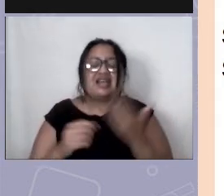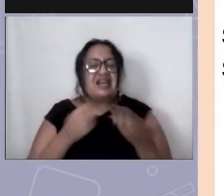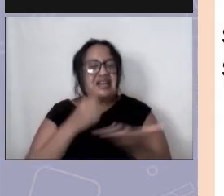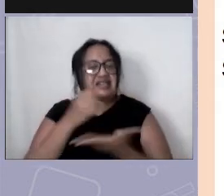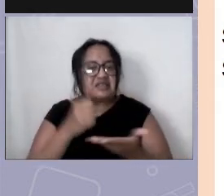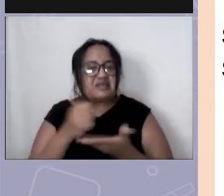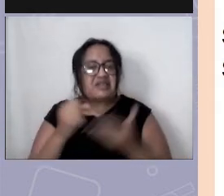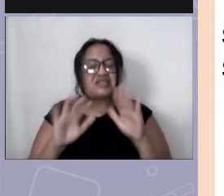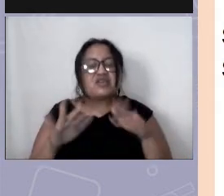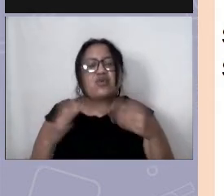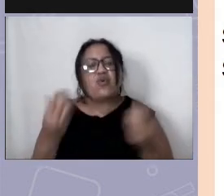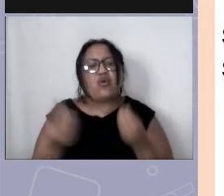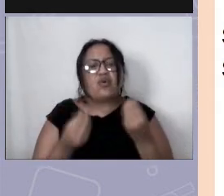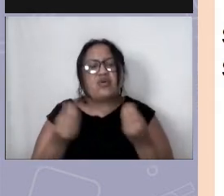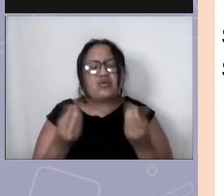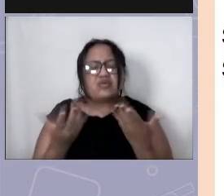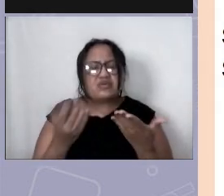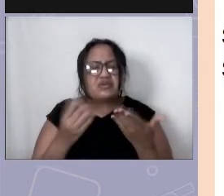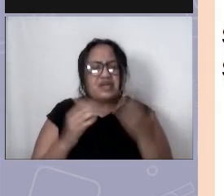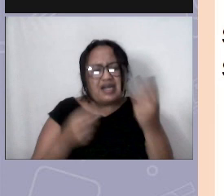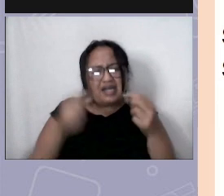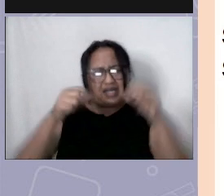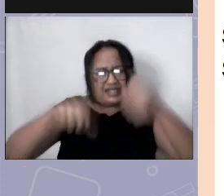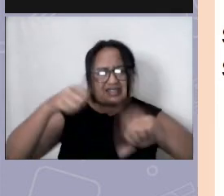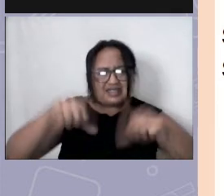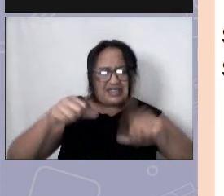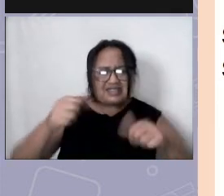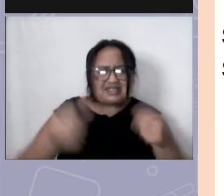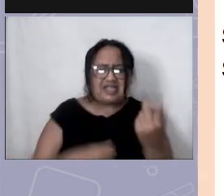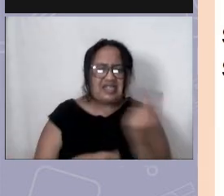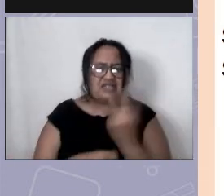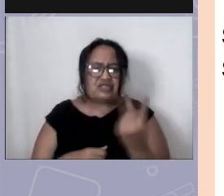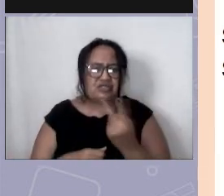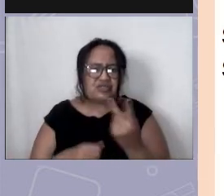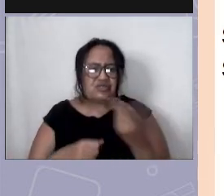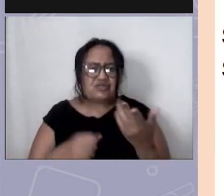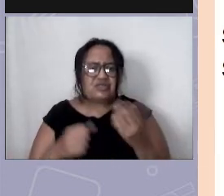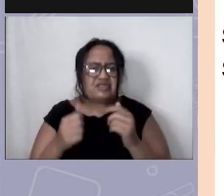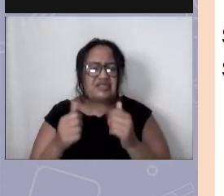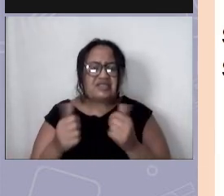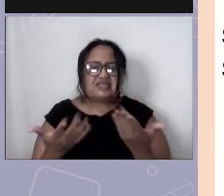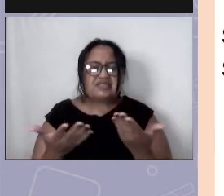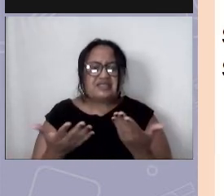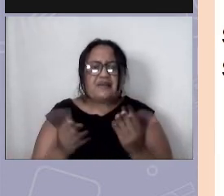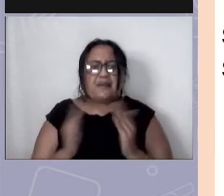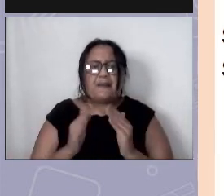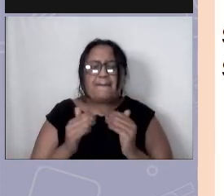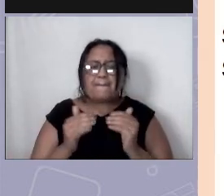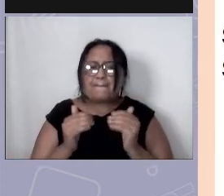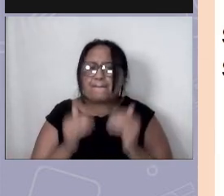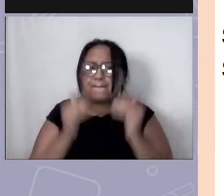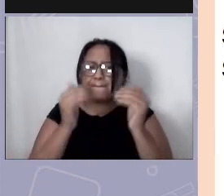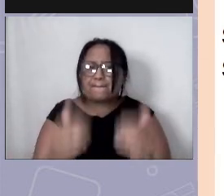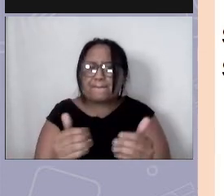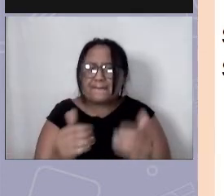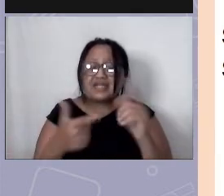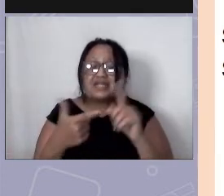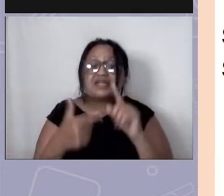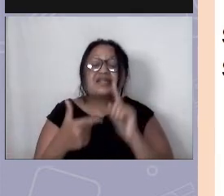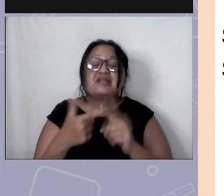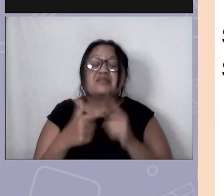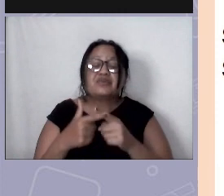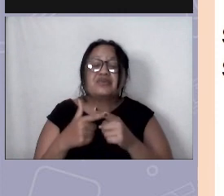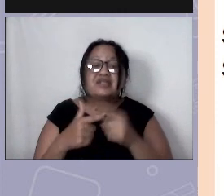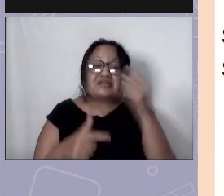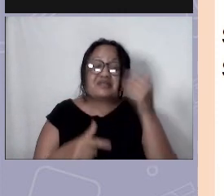cara nessas duas sequências de bases primeiro elas são duas sequências de DNA por que a gente sabe disso